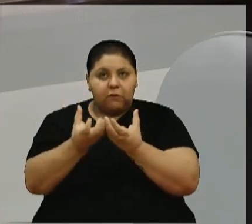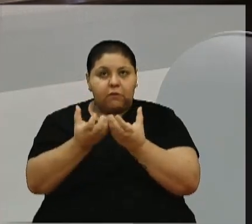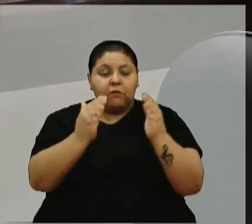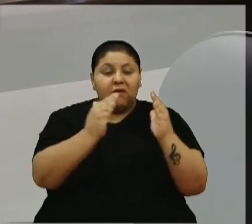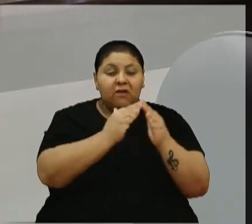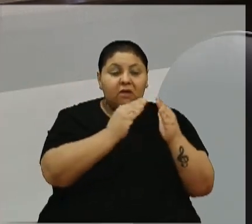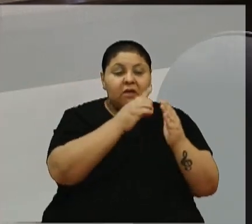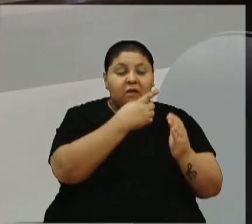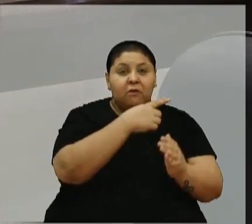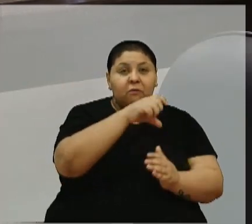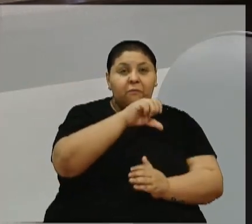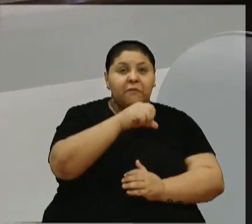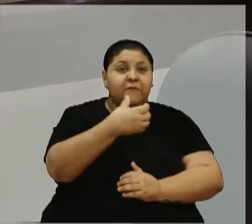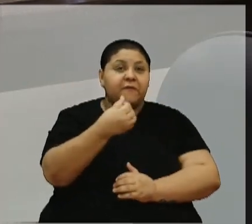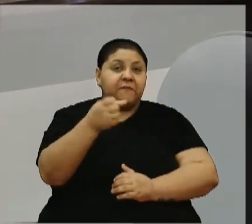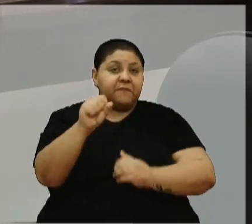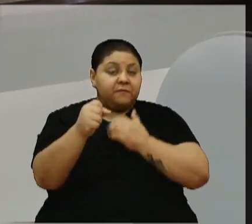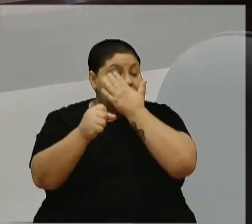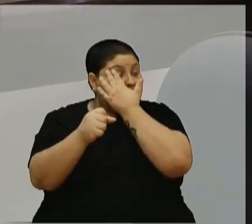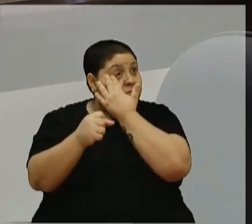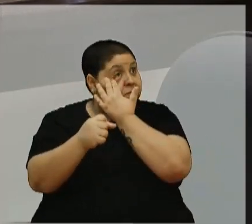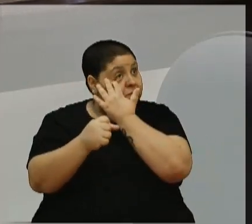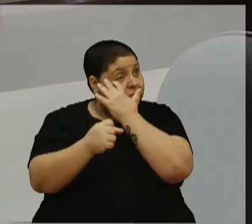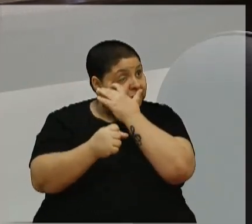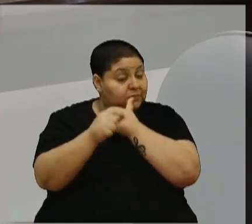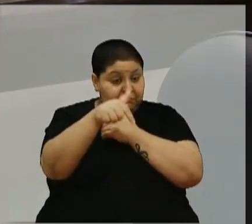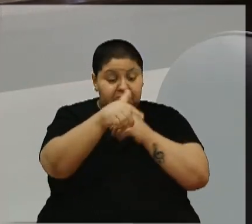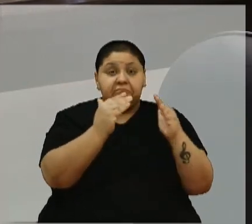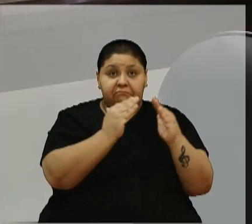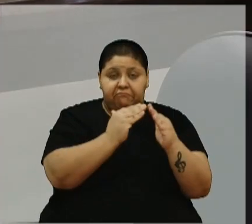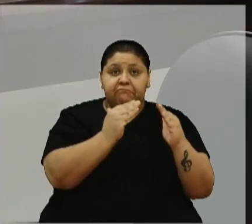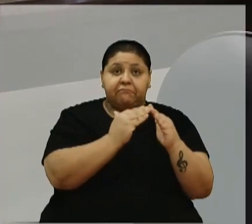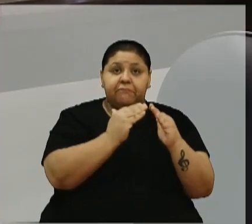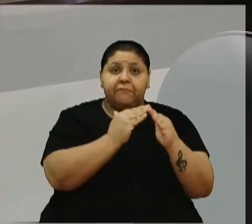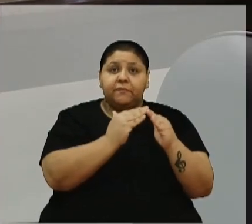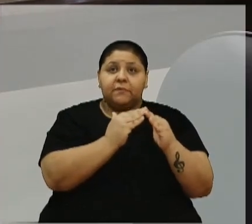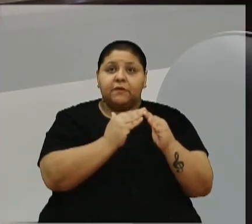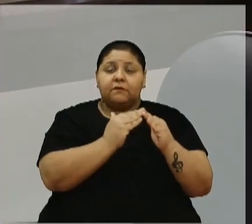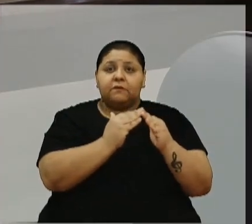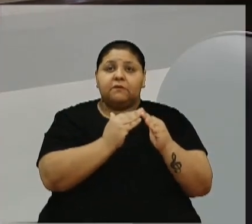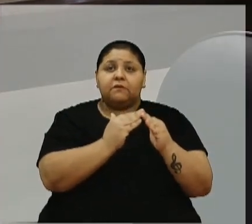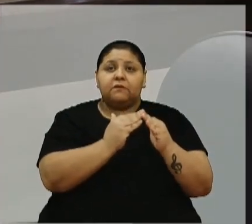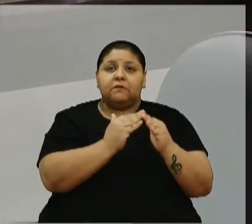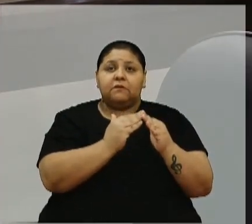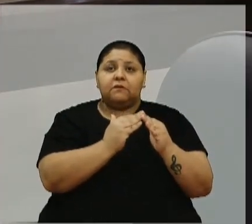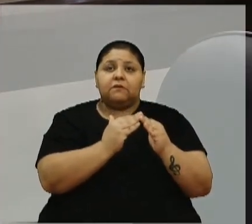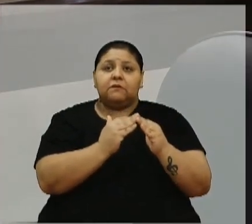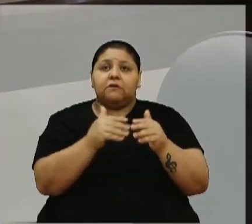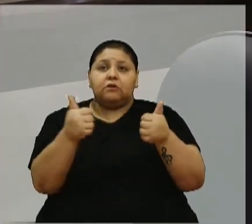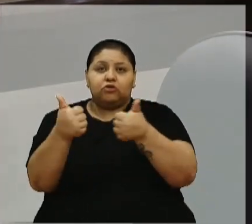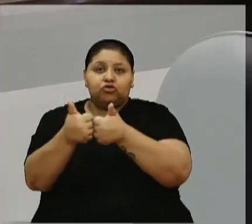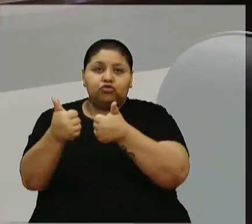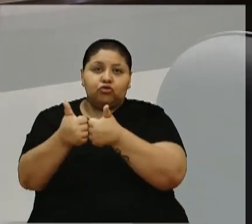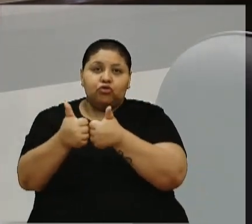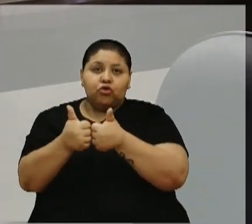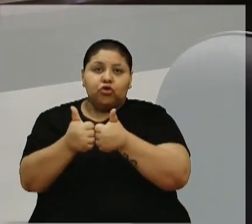desde 1968 no imóvel que faz confrontações com a rua, cuja